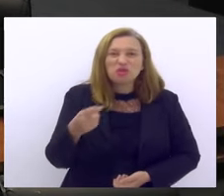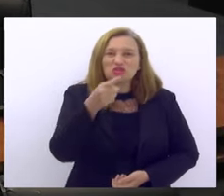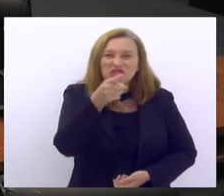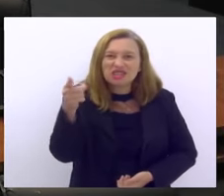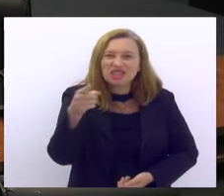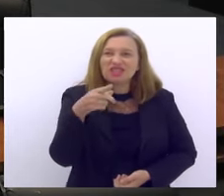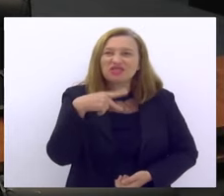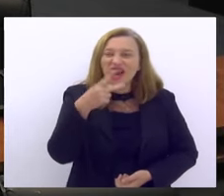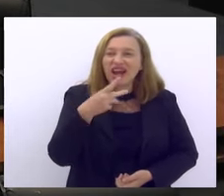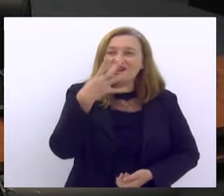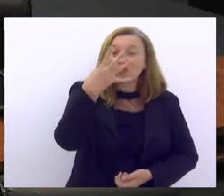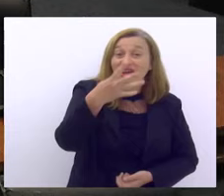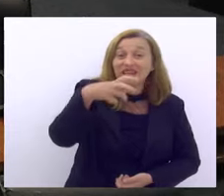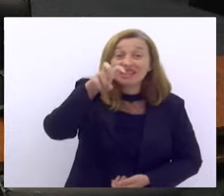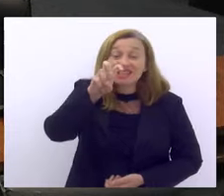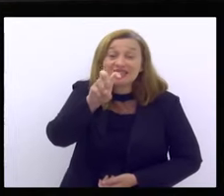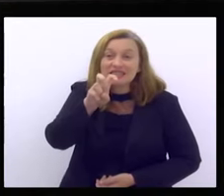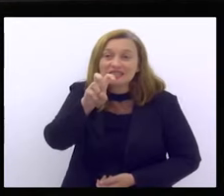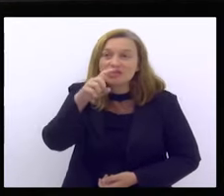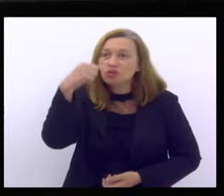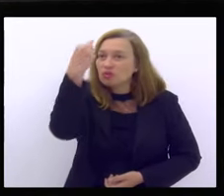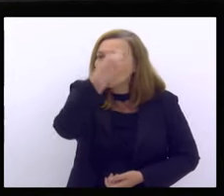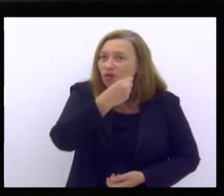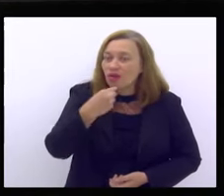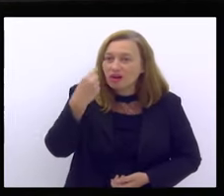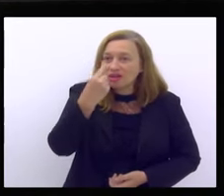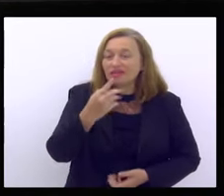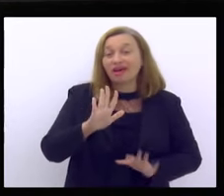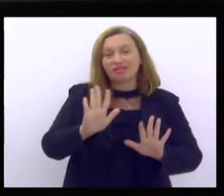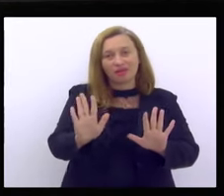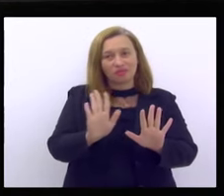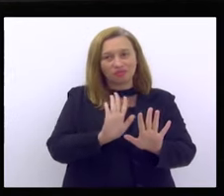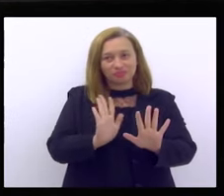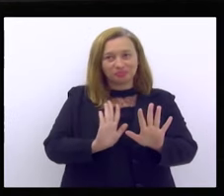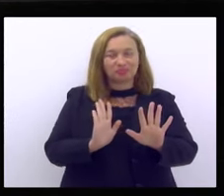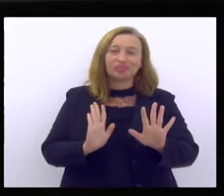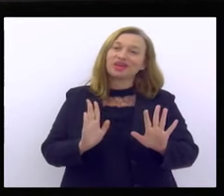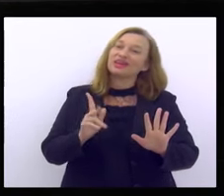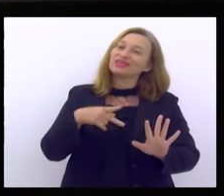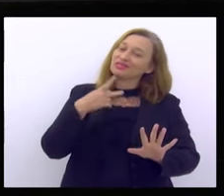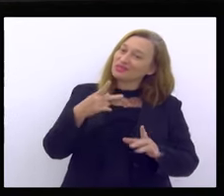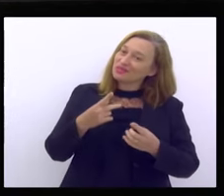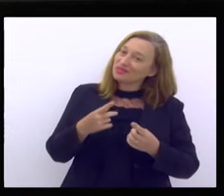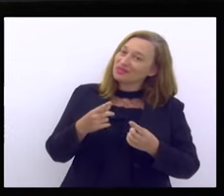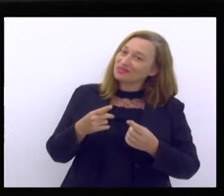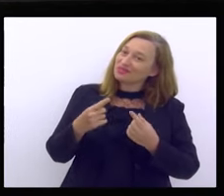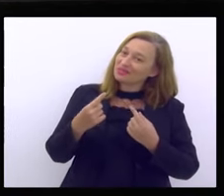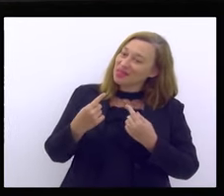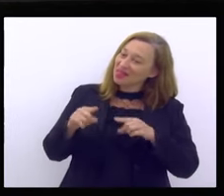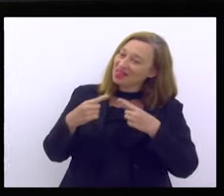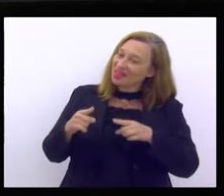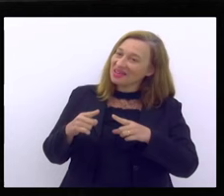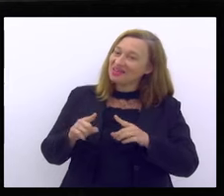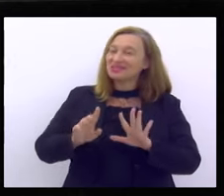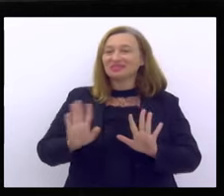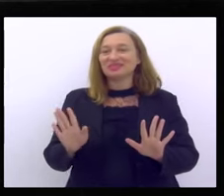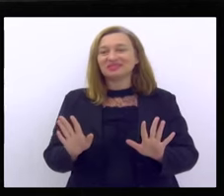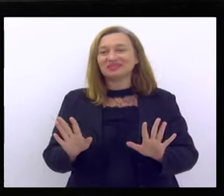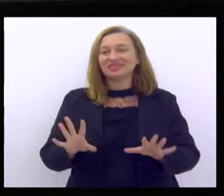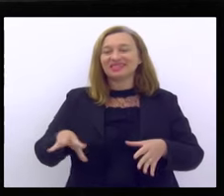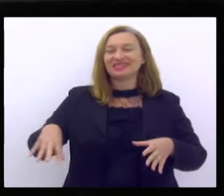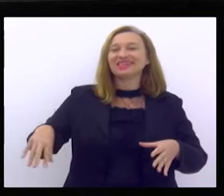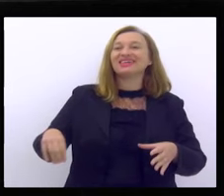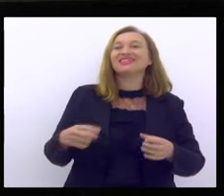45, 2 horas. Só não vou cometer aqui uma gafe para não entrar na comissão